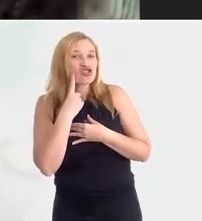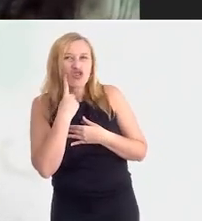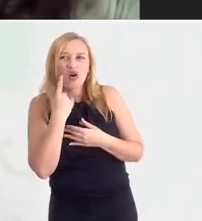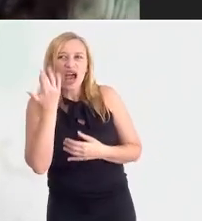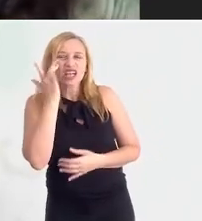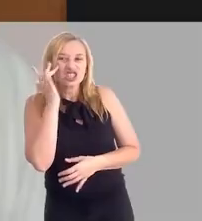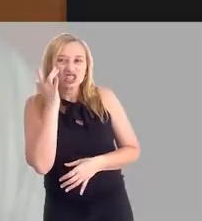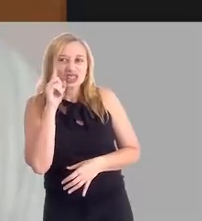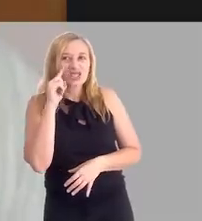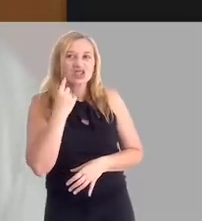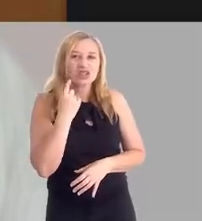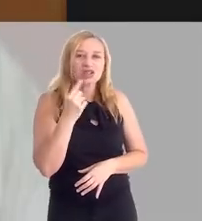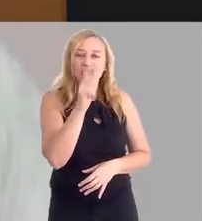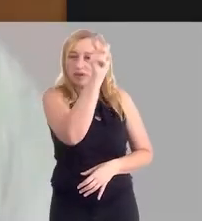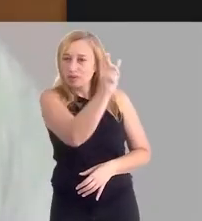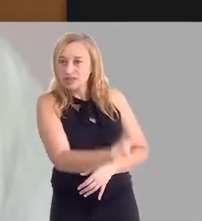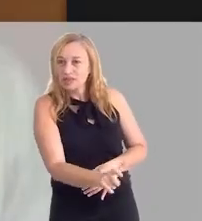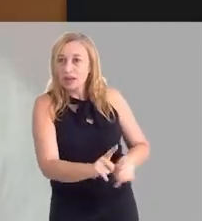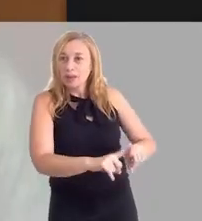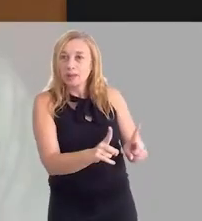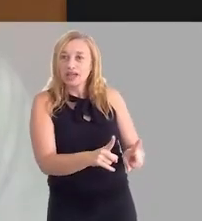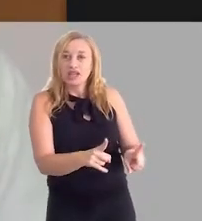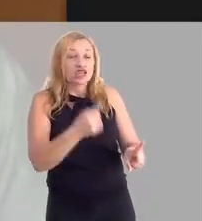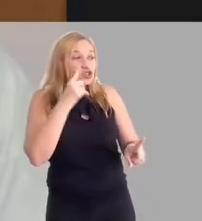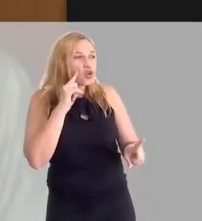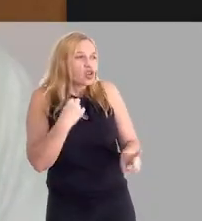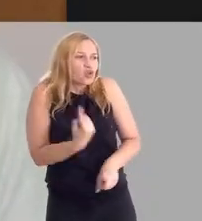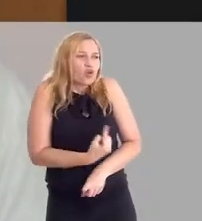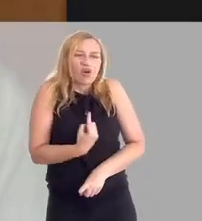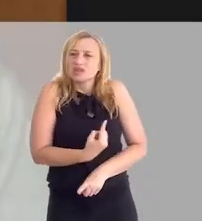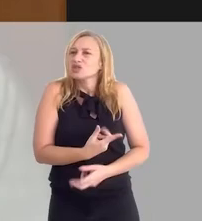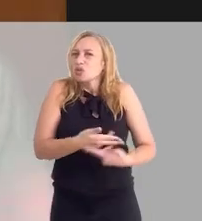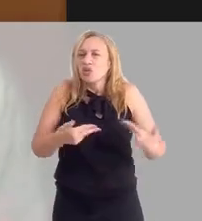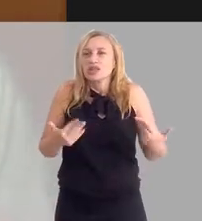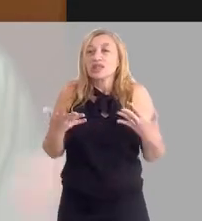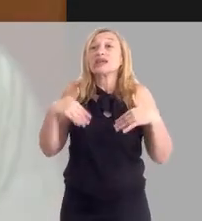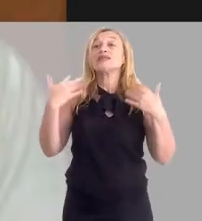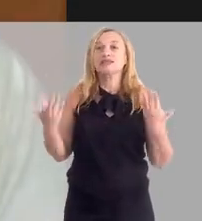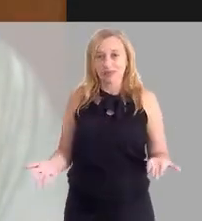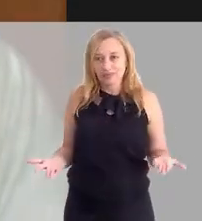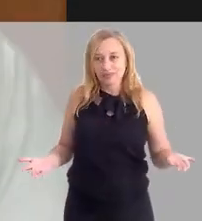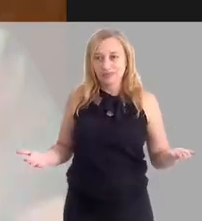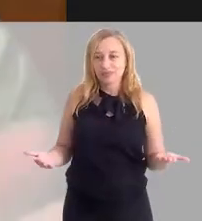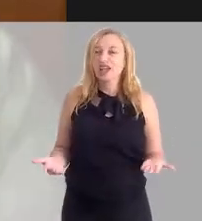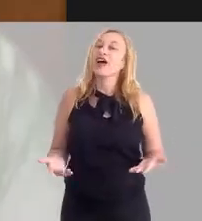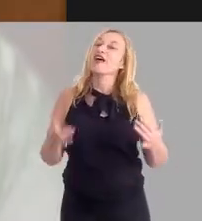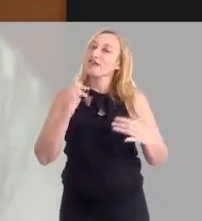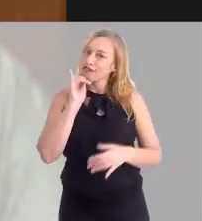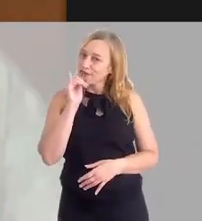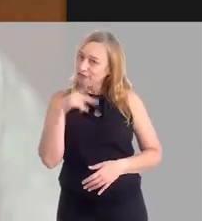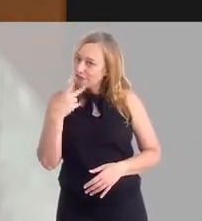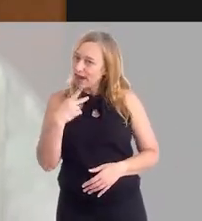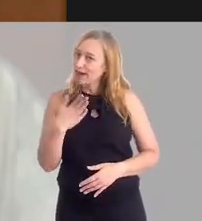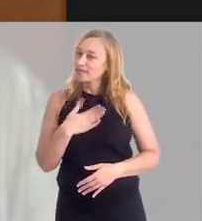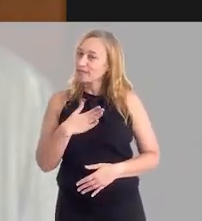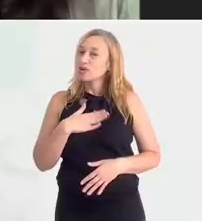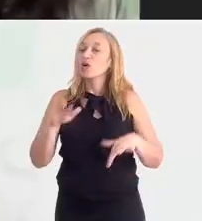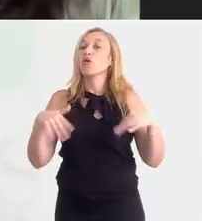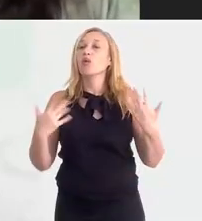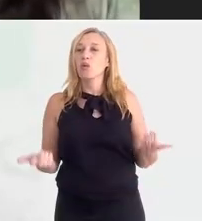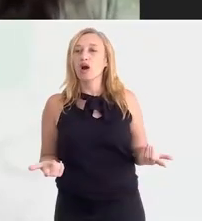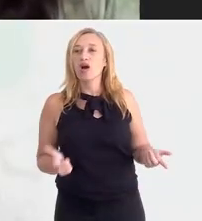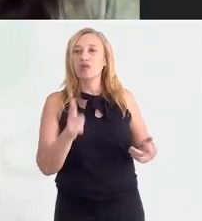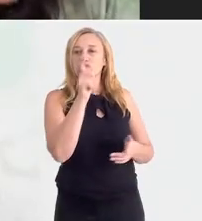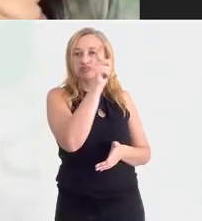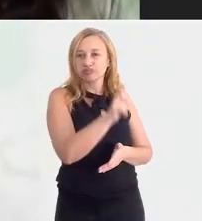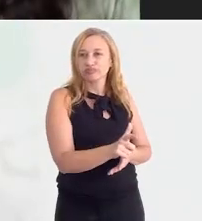pela achando que está chorando pela personagem, está chorando por coisas nossas. Enfim, conta para mim, qual a personagem